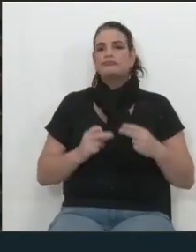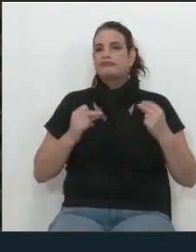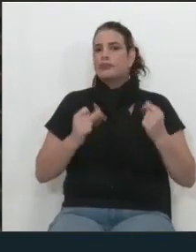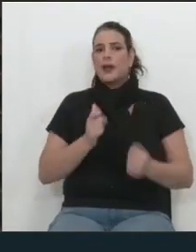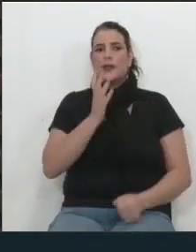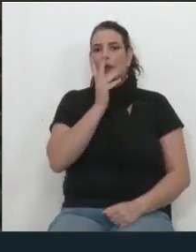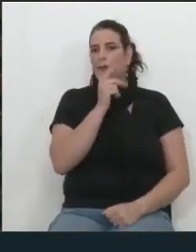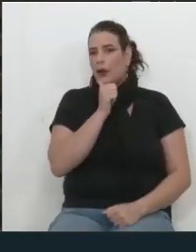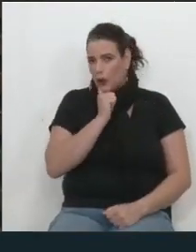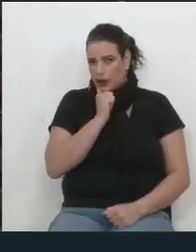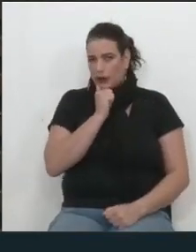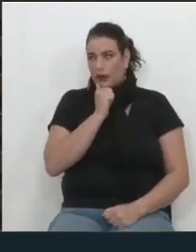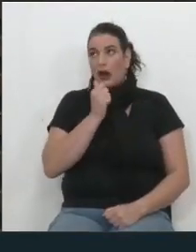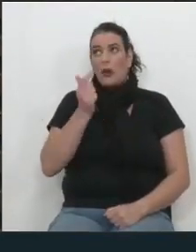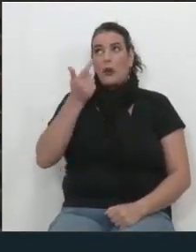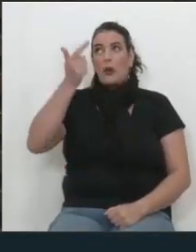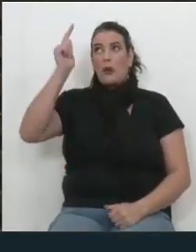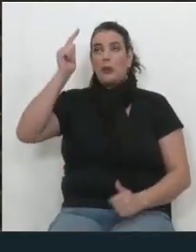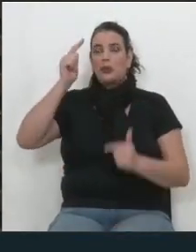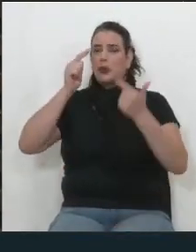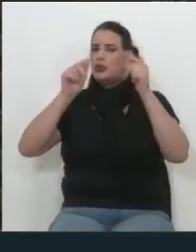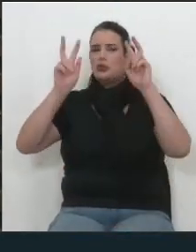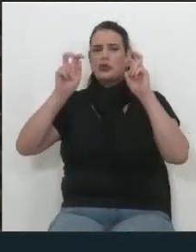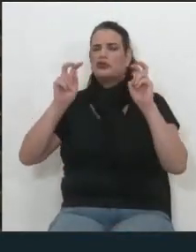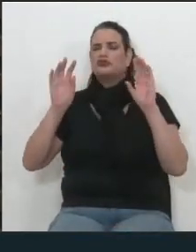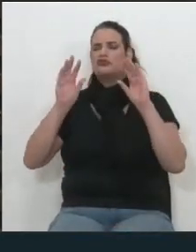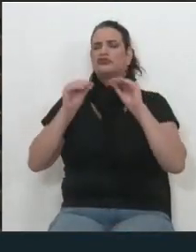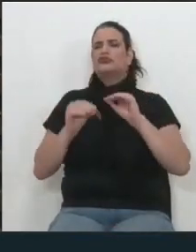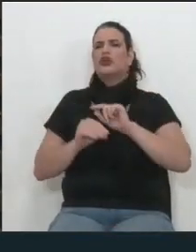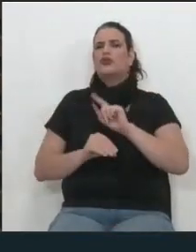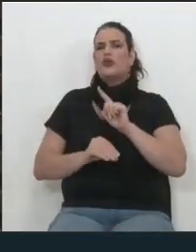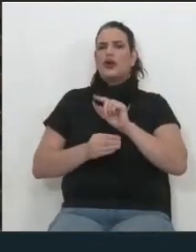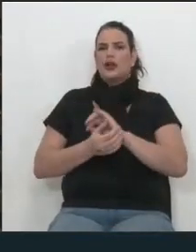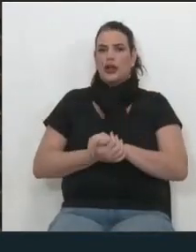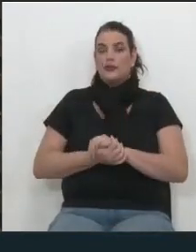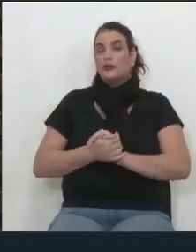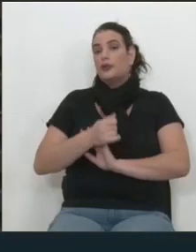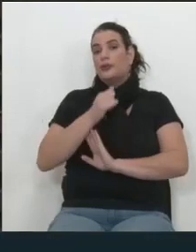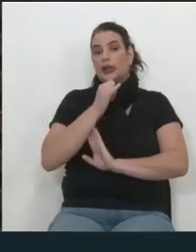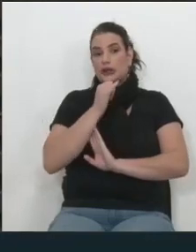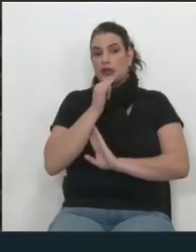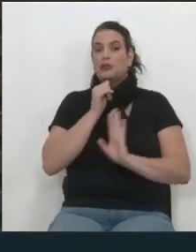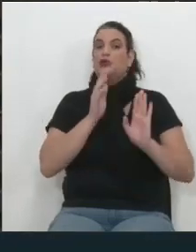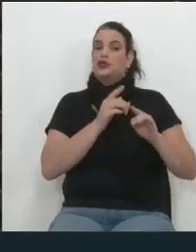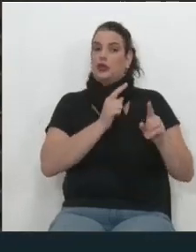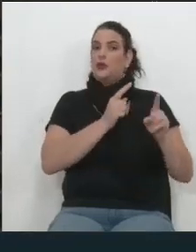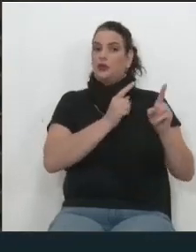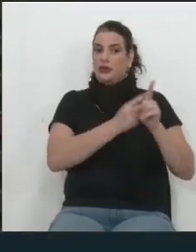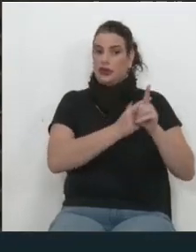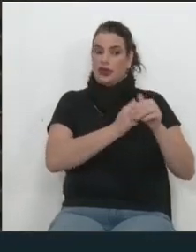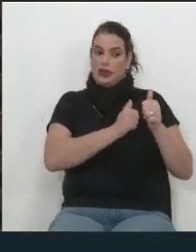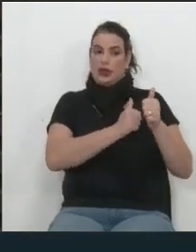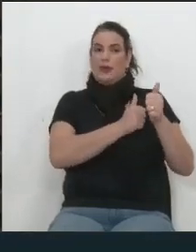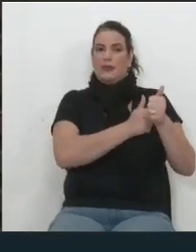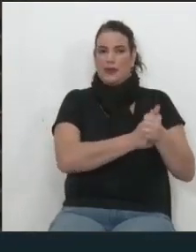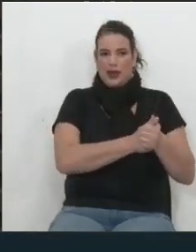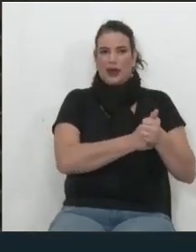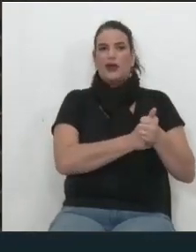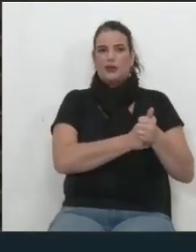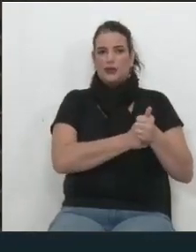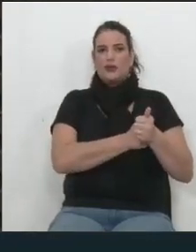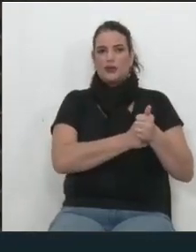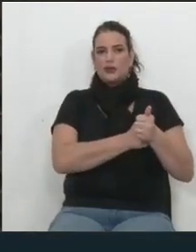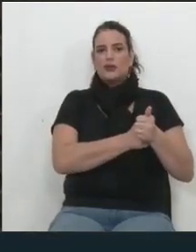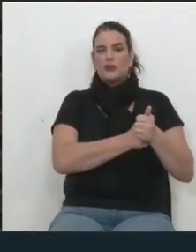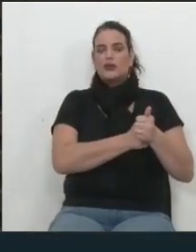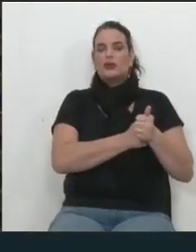assuntos, como eu já encontrei ali perto do, ali mesmo, do